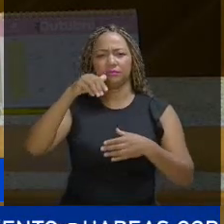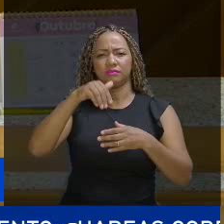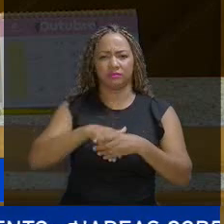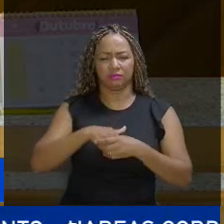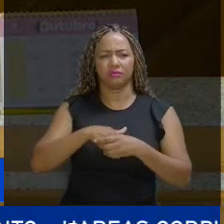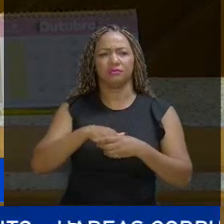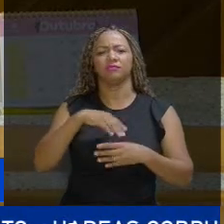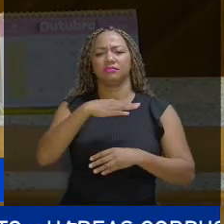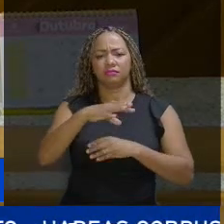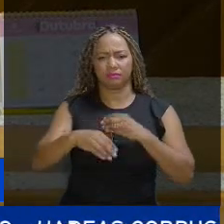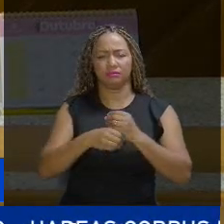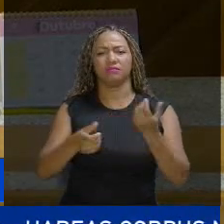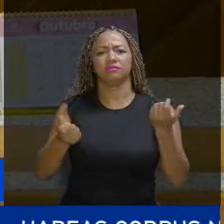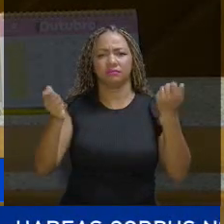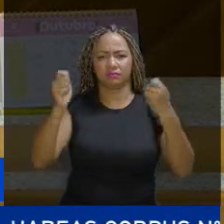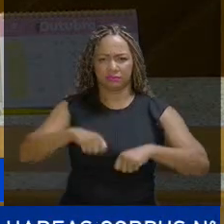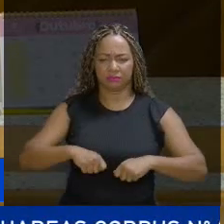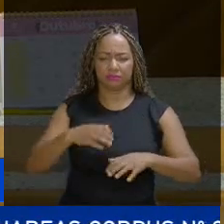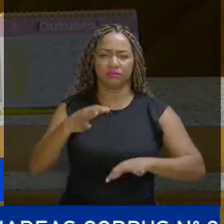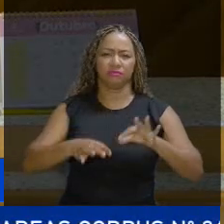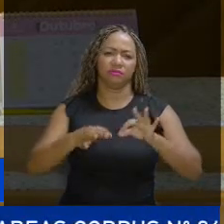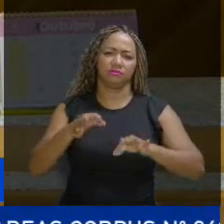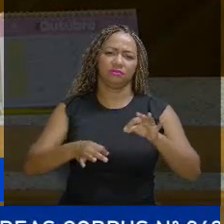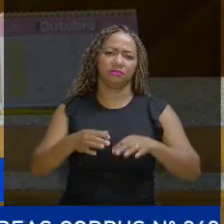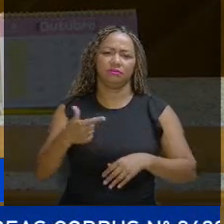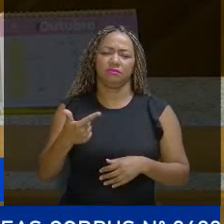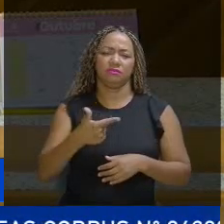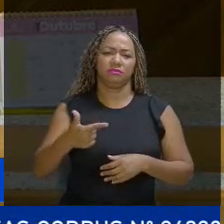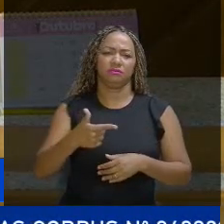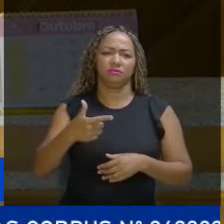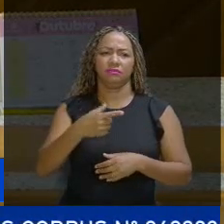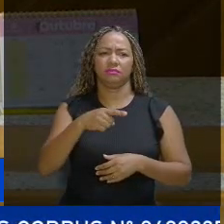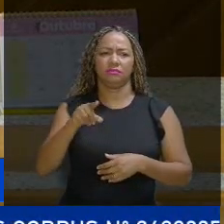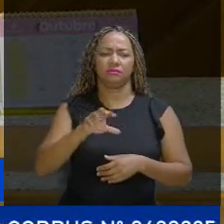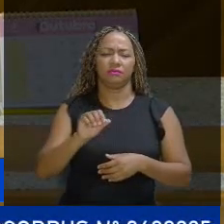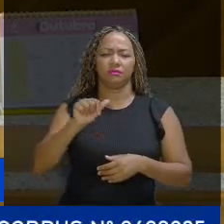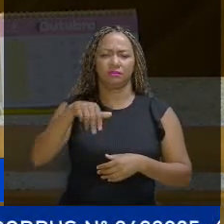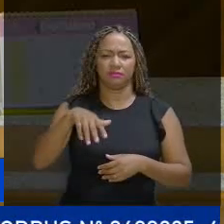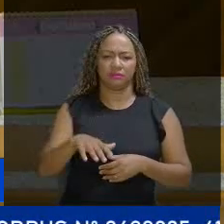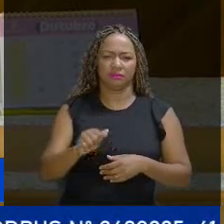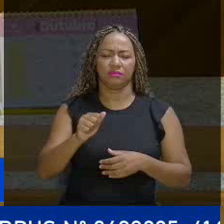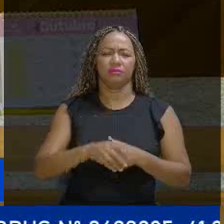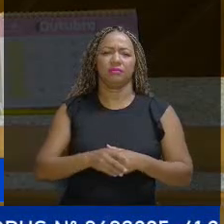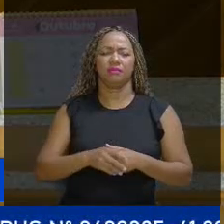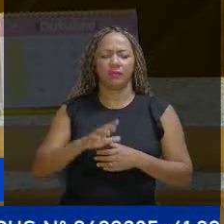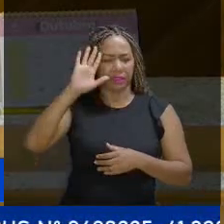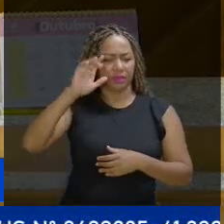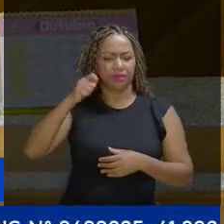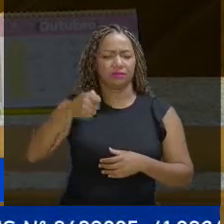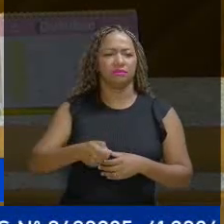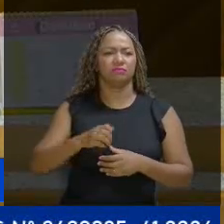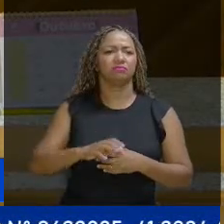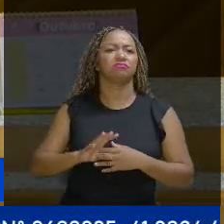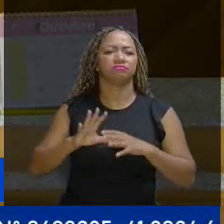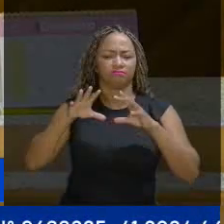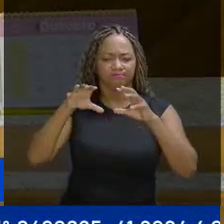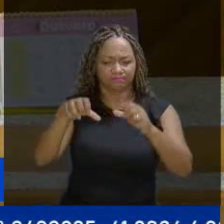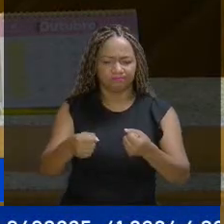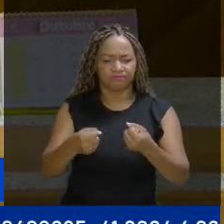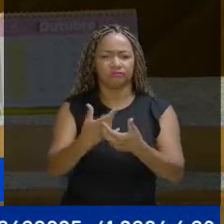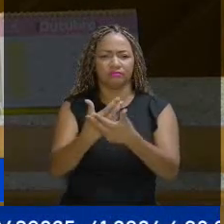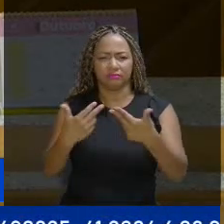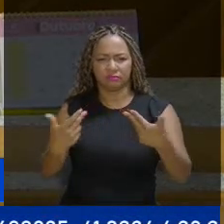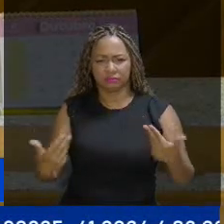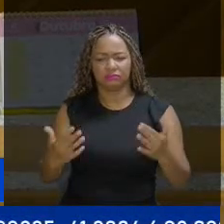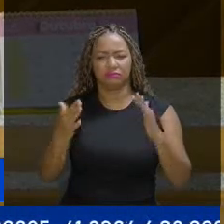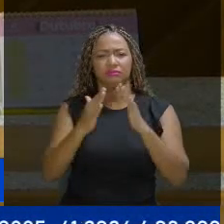Eleitoral, ressaltando a competência do juízo da 2ª Zona Eleitoral de Macapá quando proferiu a decisão de busca e apreensão, pois